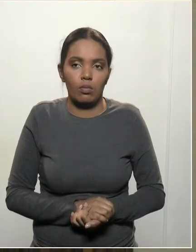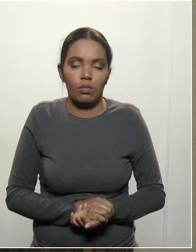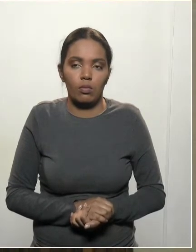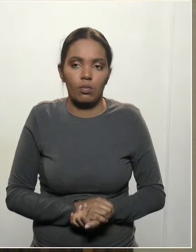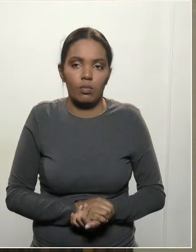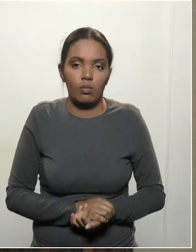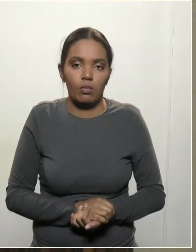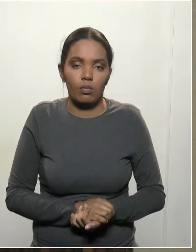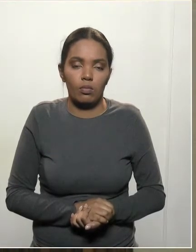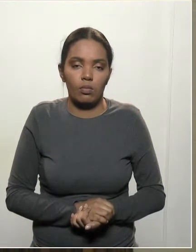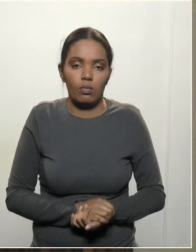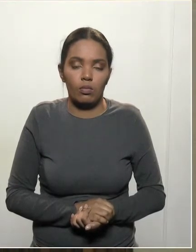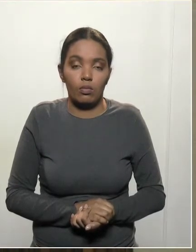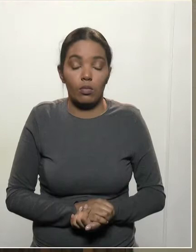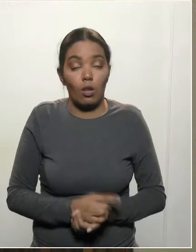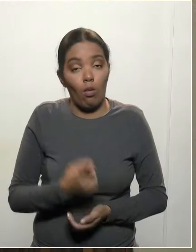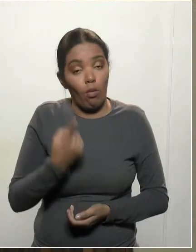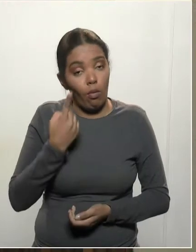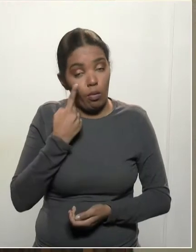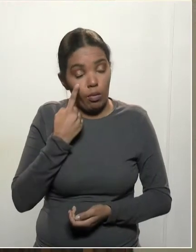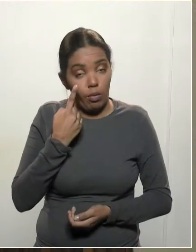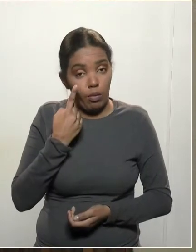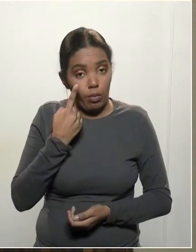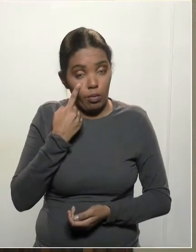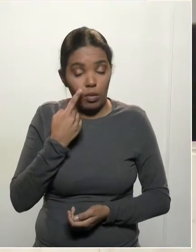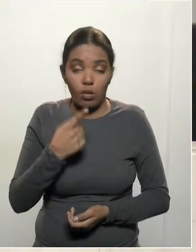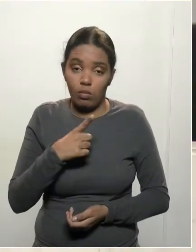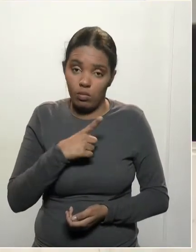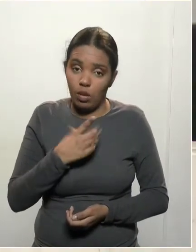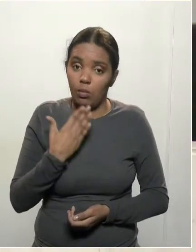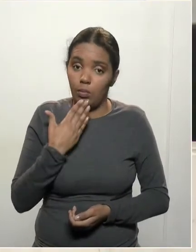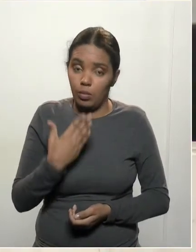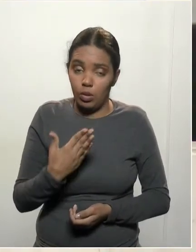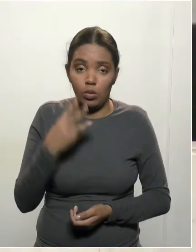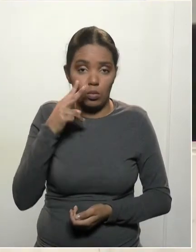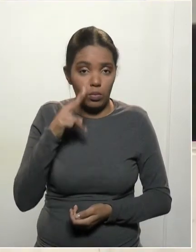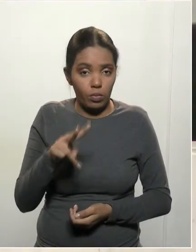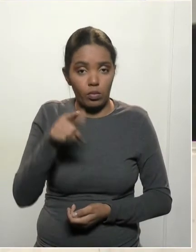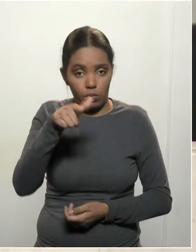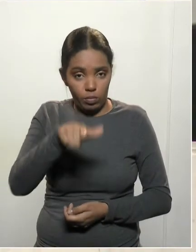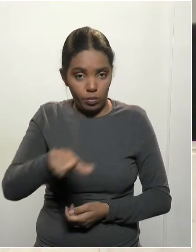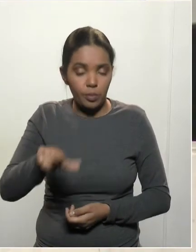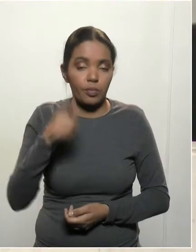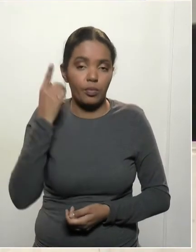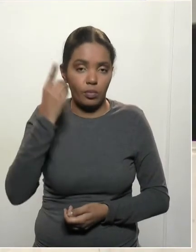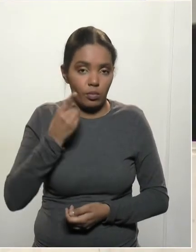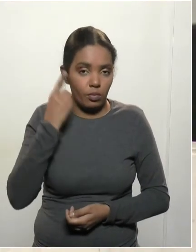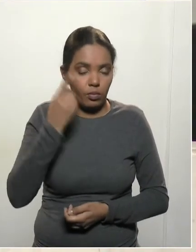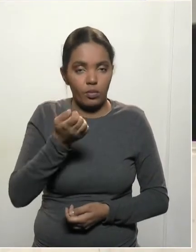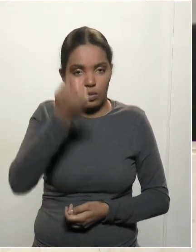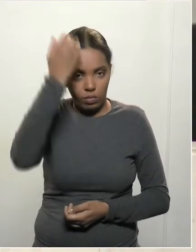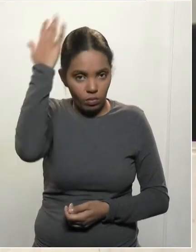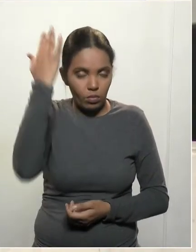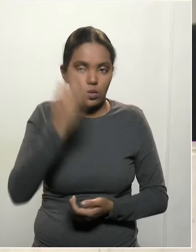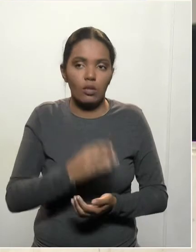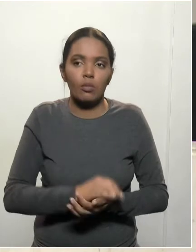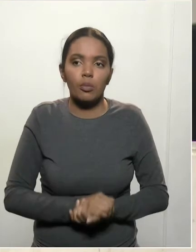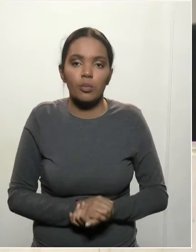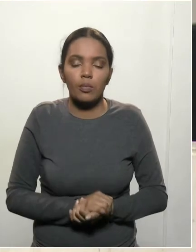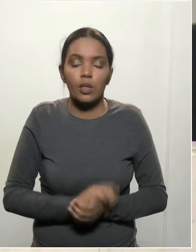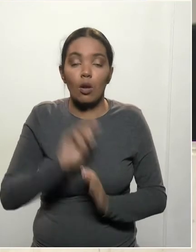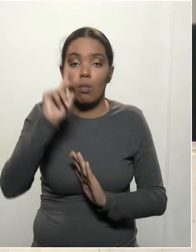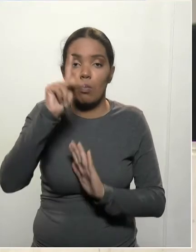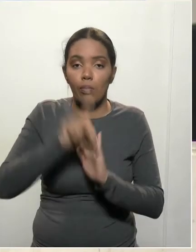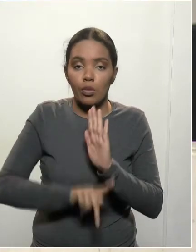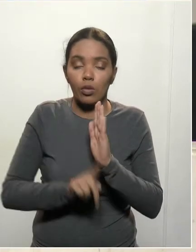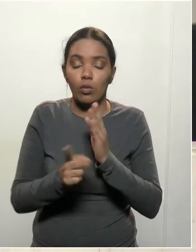Olha, houve pedido de vistas do deputado Tadeu Feneri. O projeto